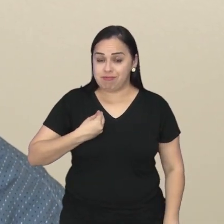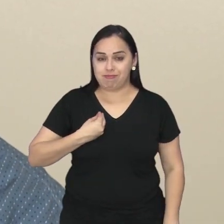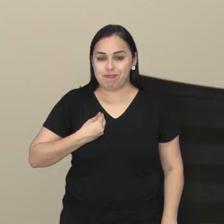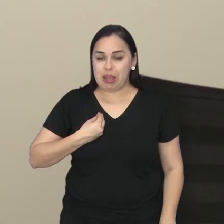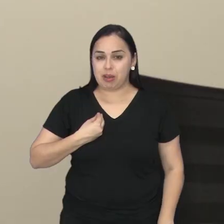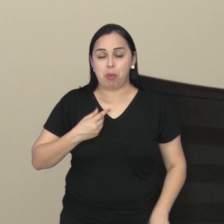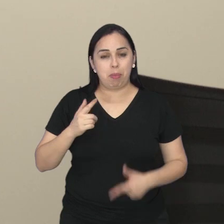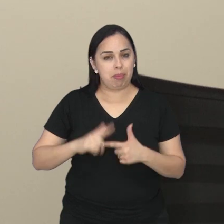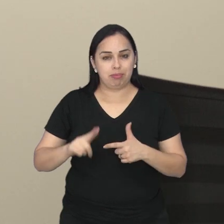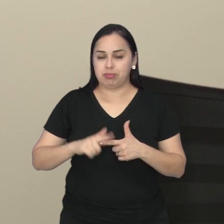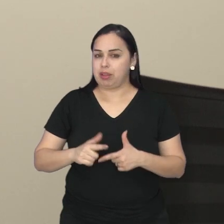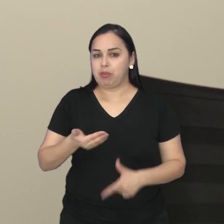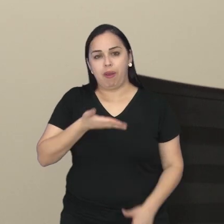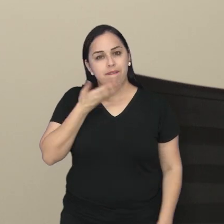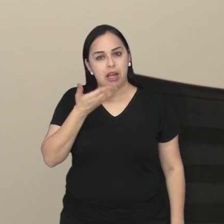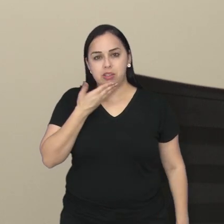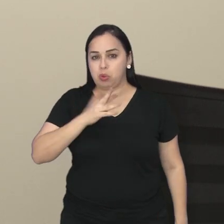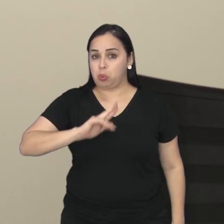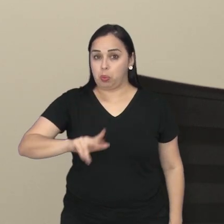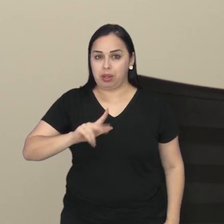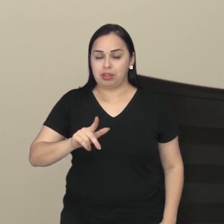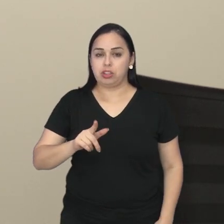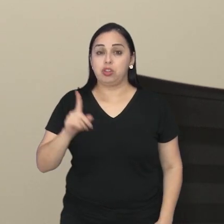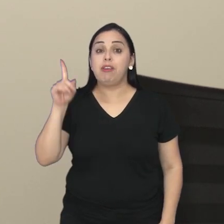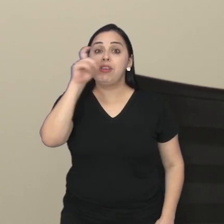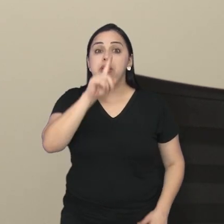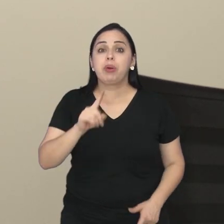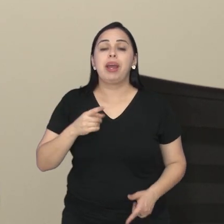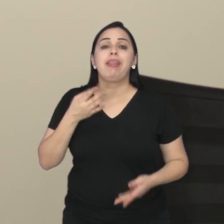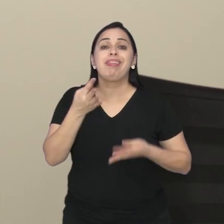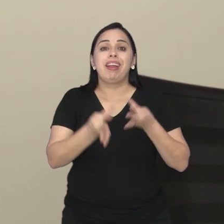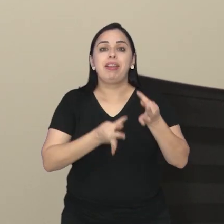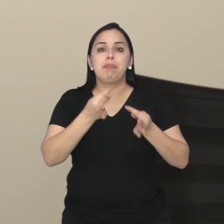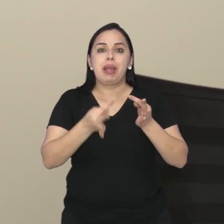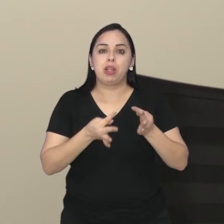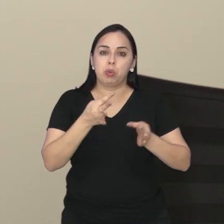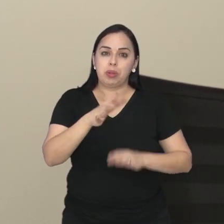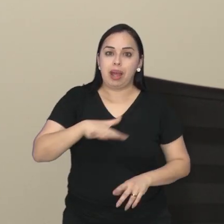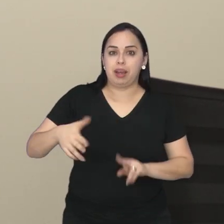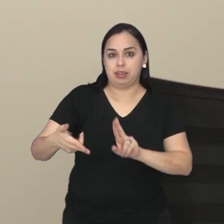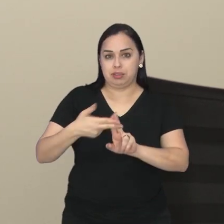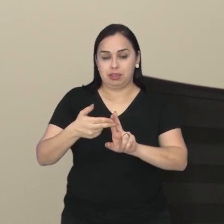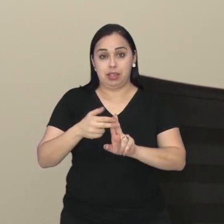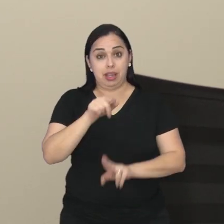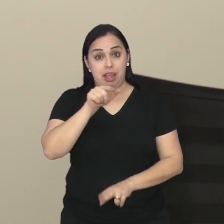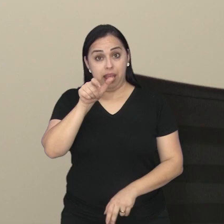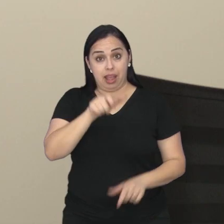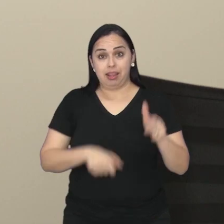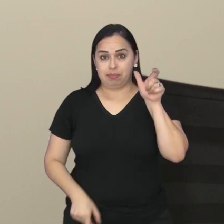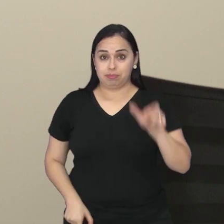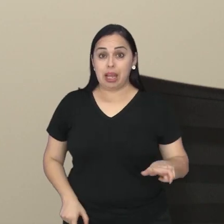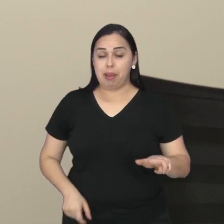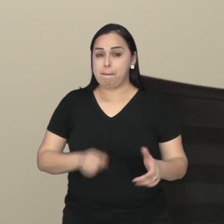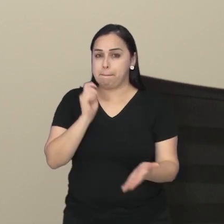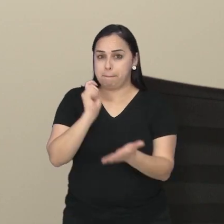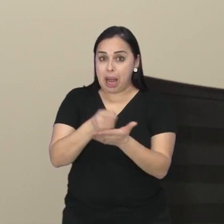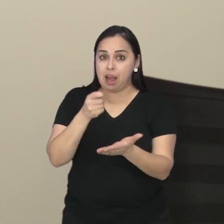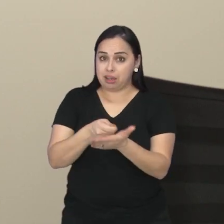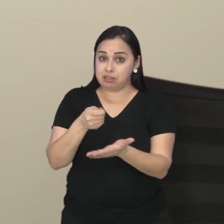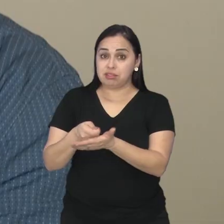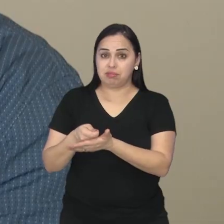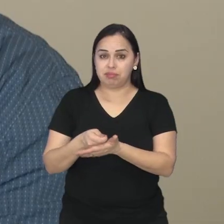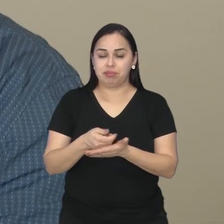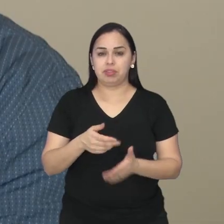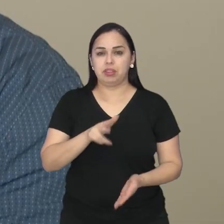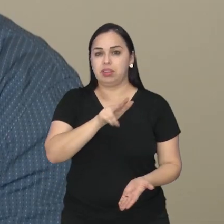é fácil. O mais difícil é conseguir tratamento público. Hoje, o Euclides que paga os custos e as internações do